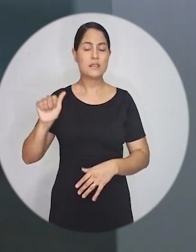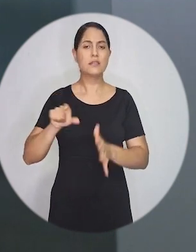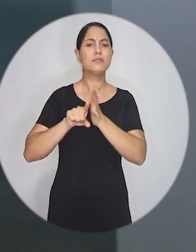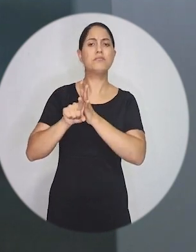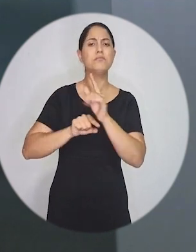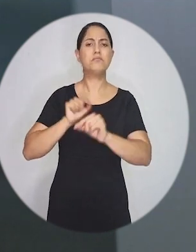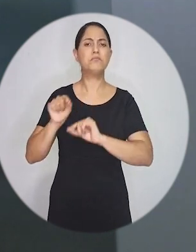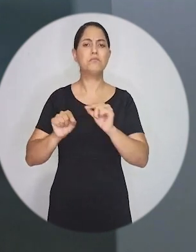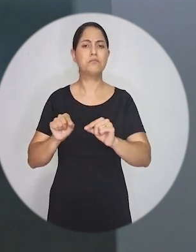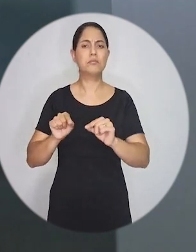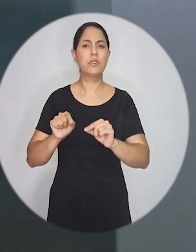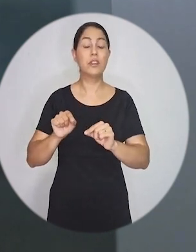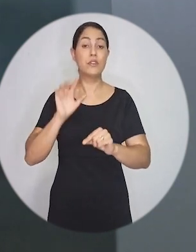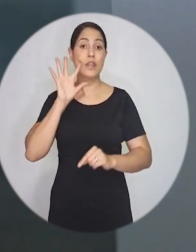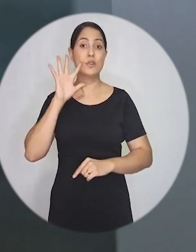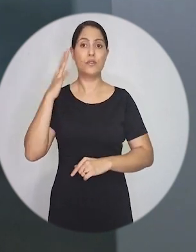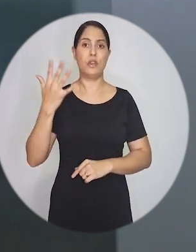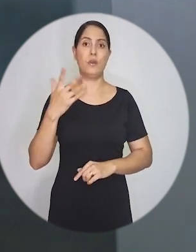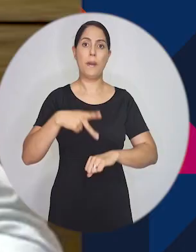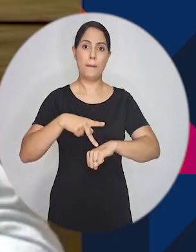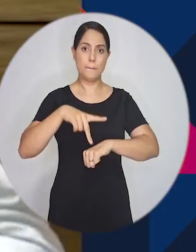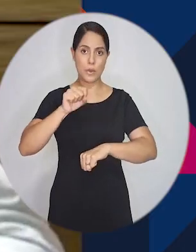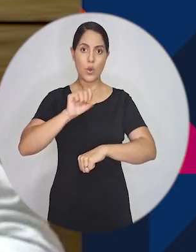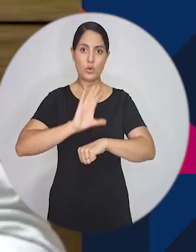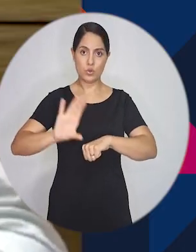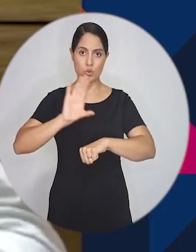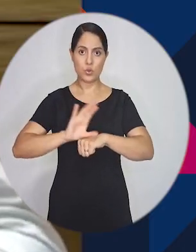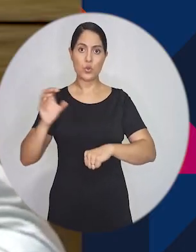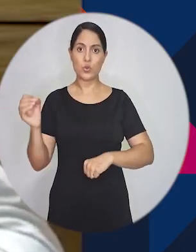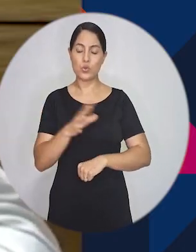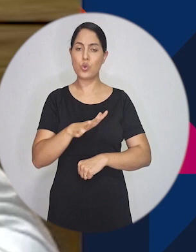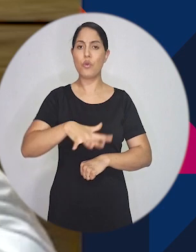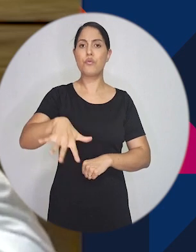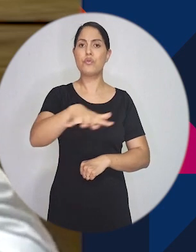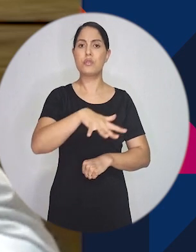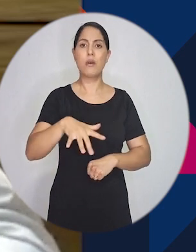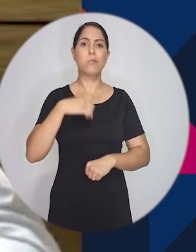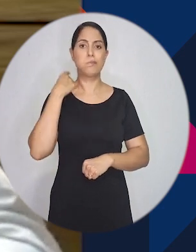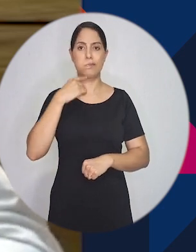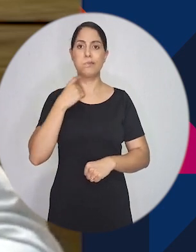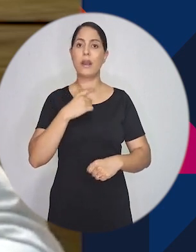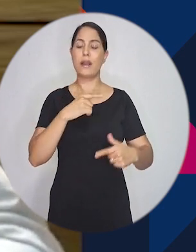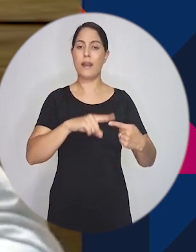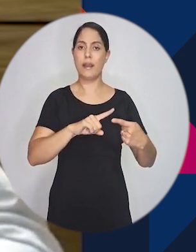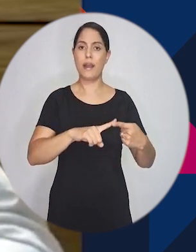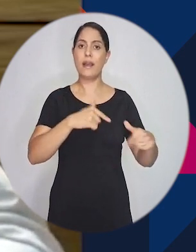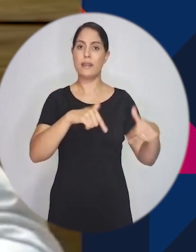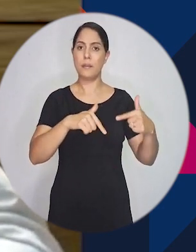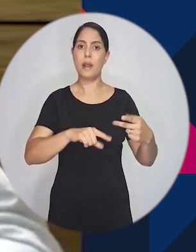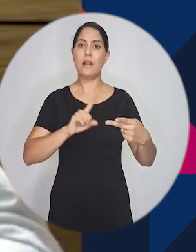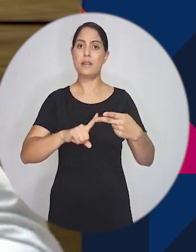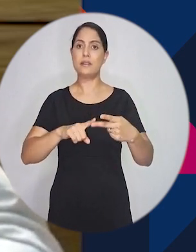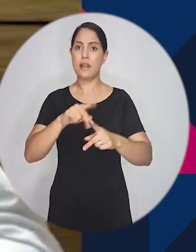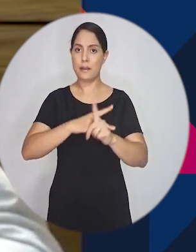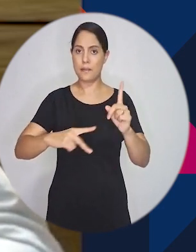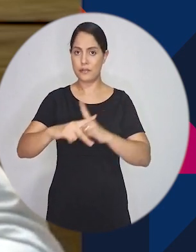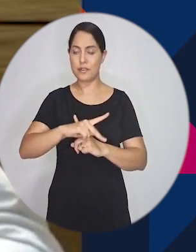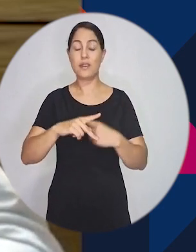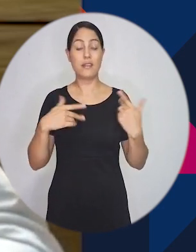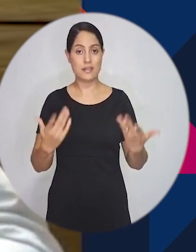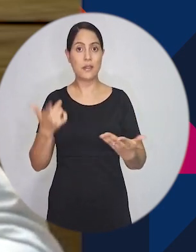para a realização da prova. Acompanhe. O exame de ordem é um grande vetor, né? Há sempre o que melhorar,